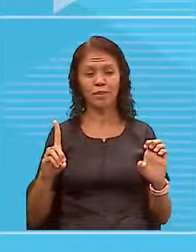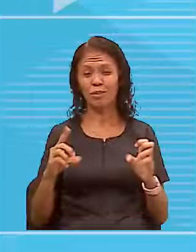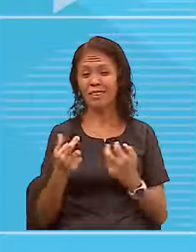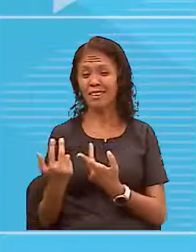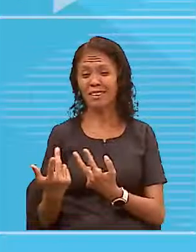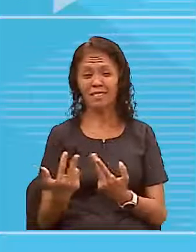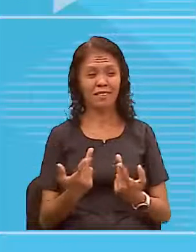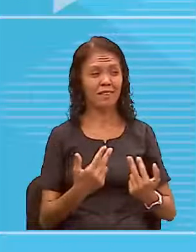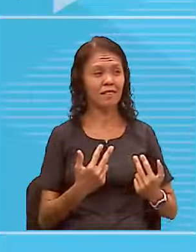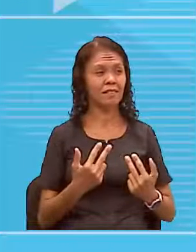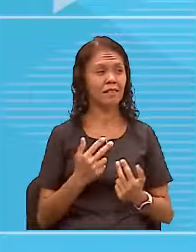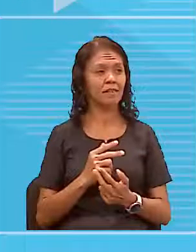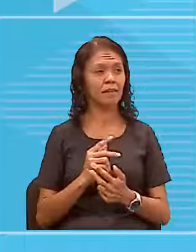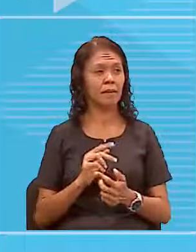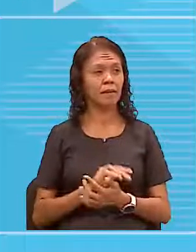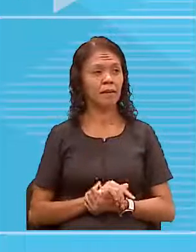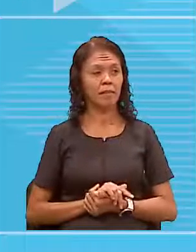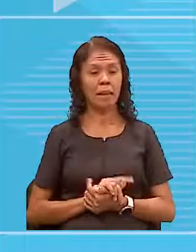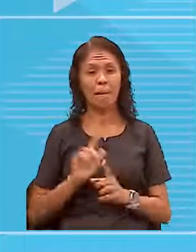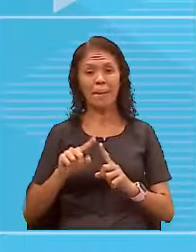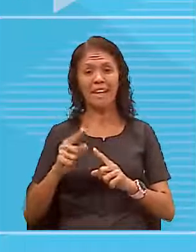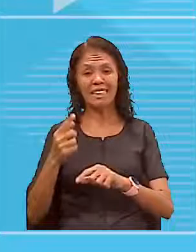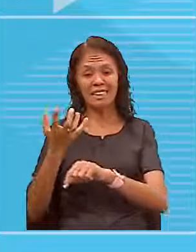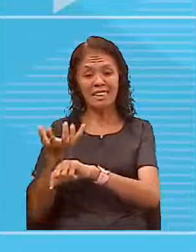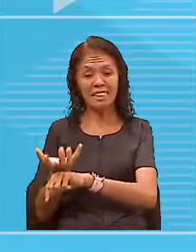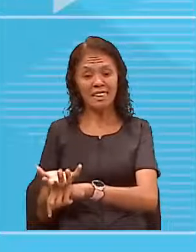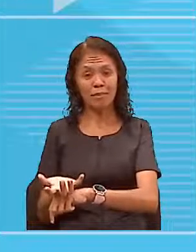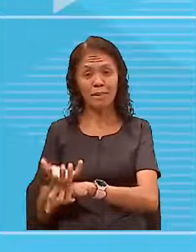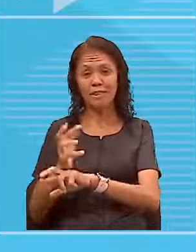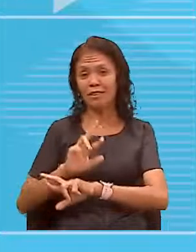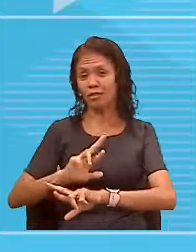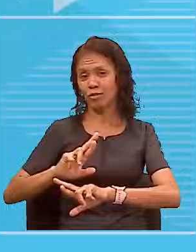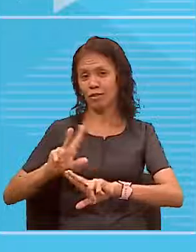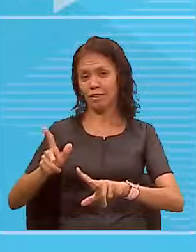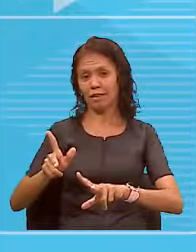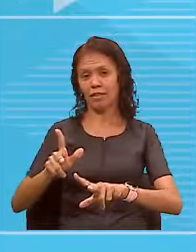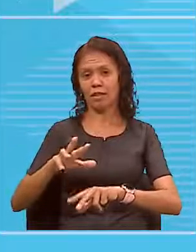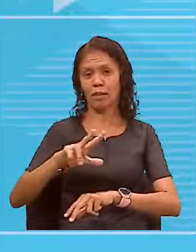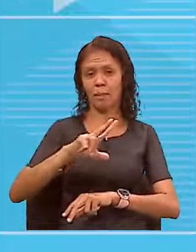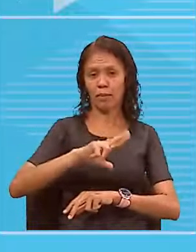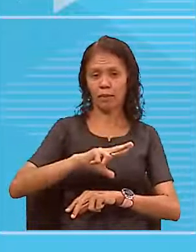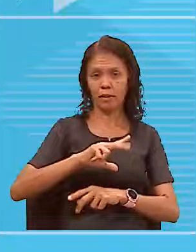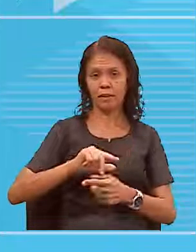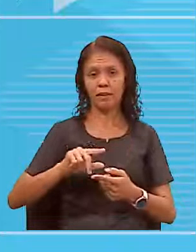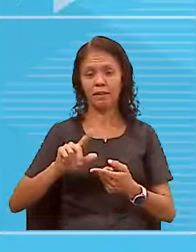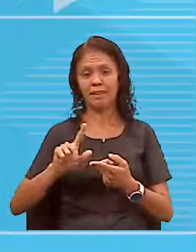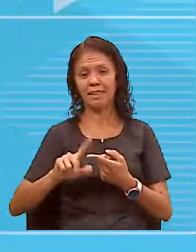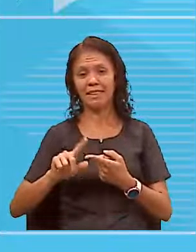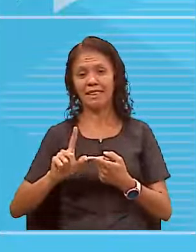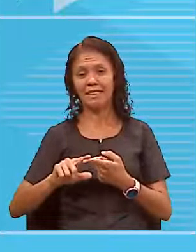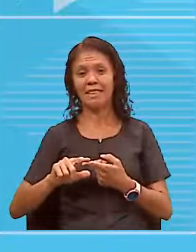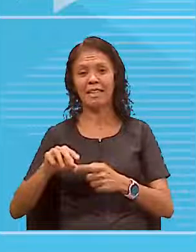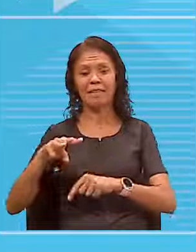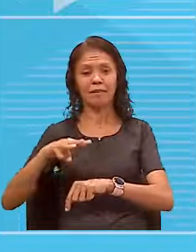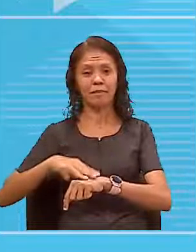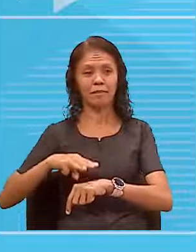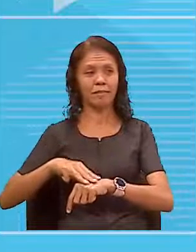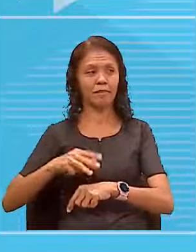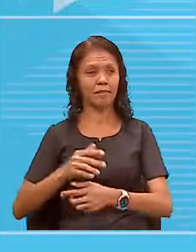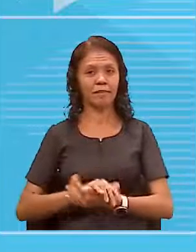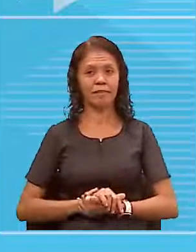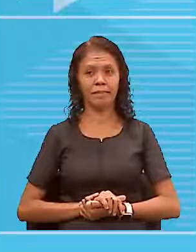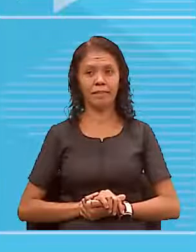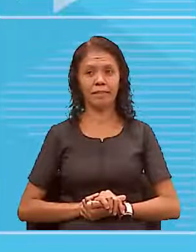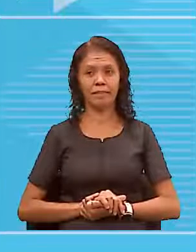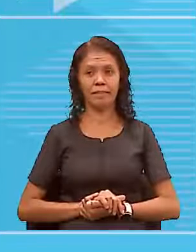mesmos, só que matérias diferentes, português e matemática. Aí eu tinha como tirar a média